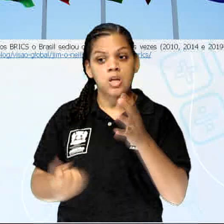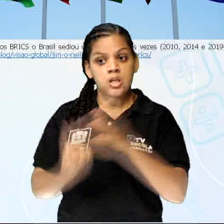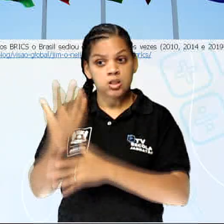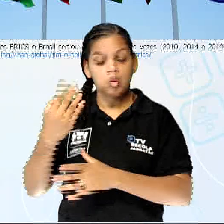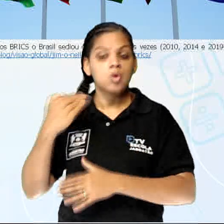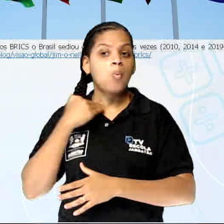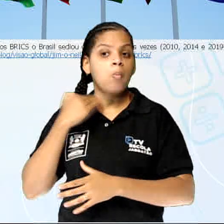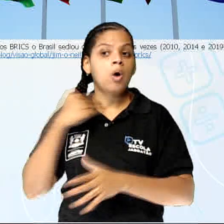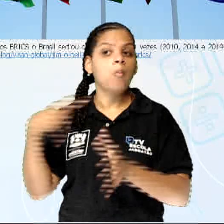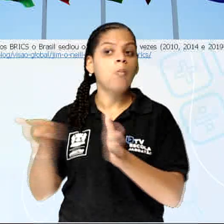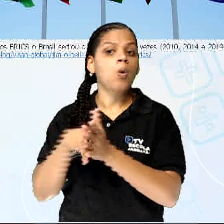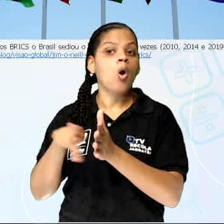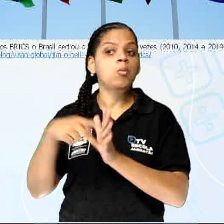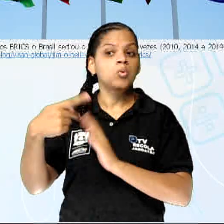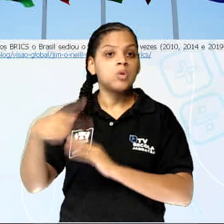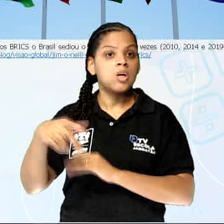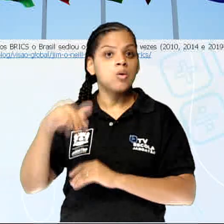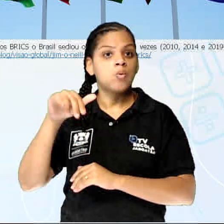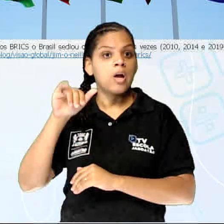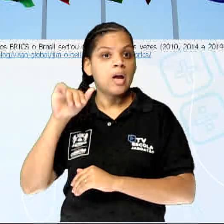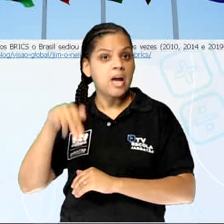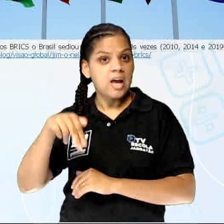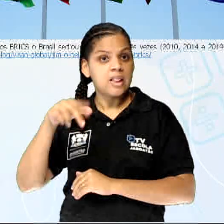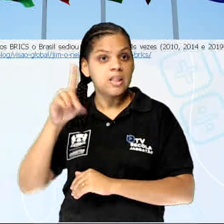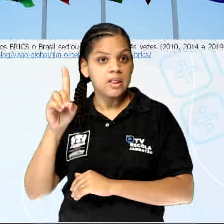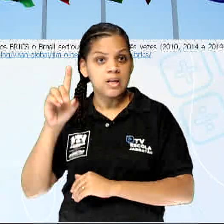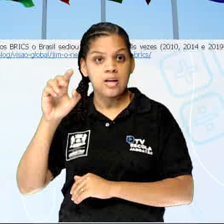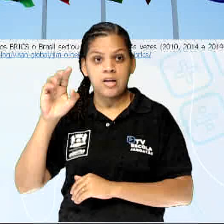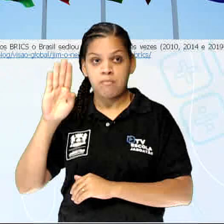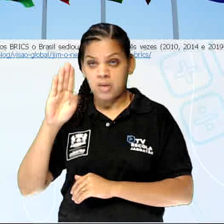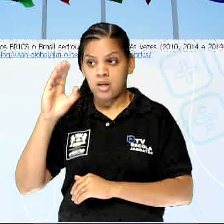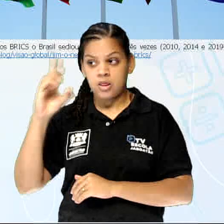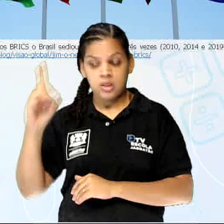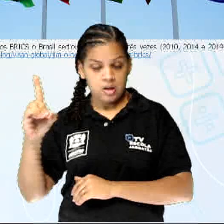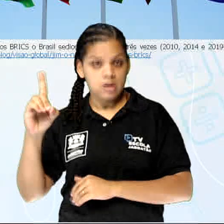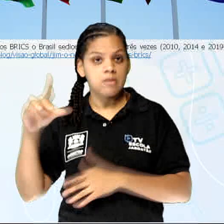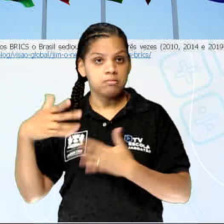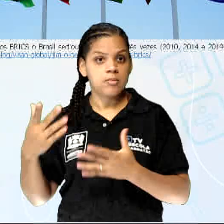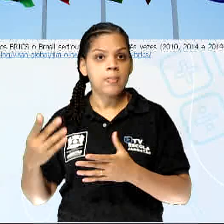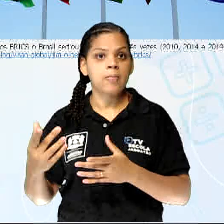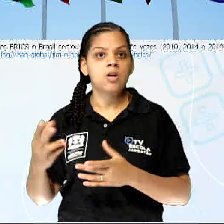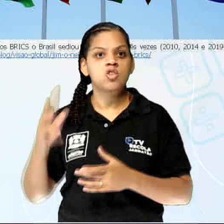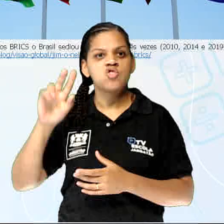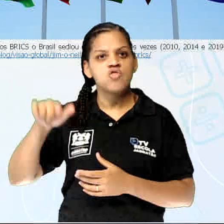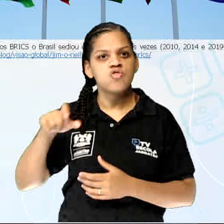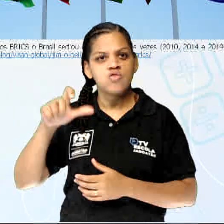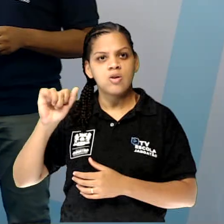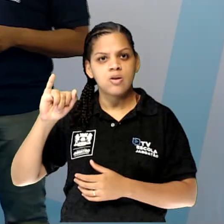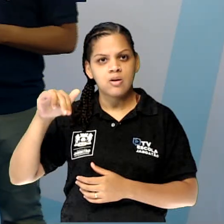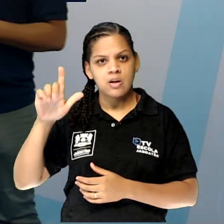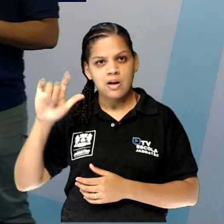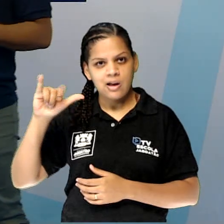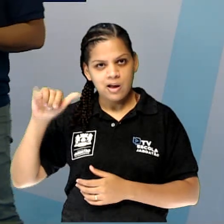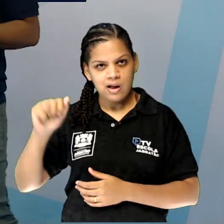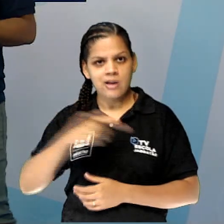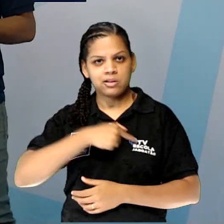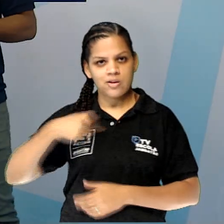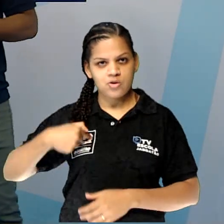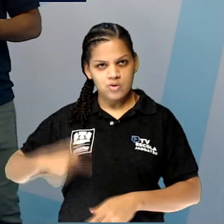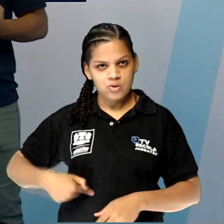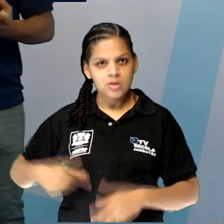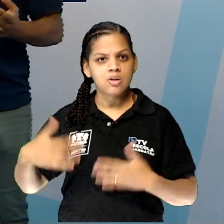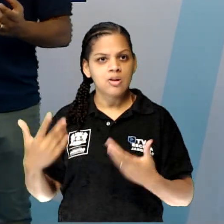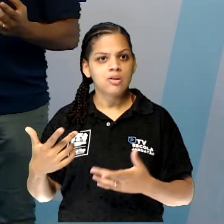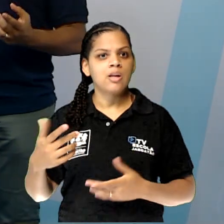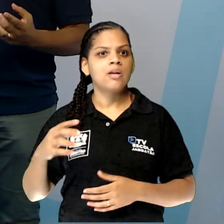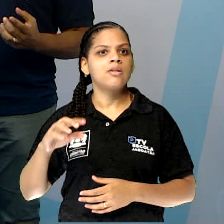NBD, com sede em Xangai, na China, e reservas de mais de 100 bilhões de dólares. Ou seja,